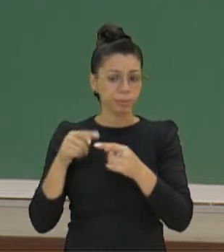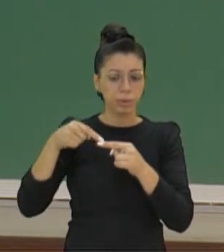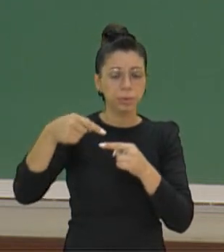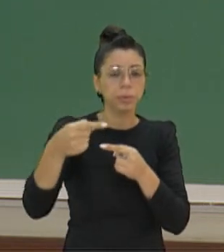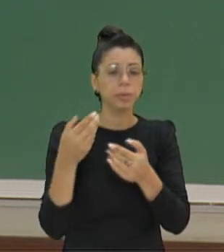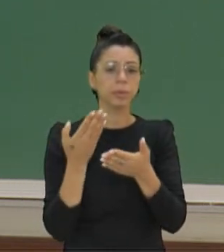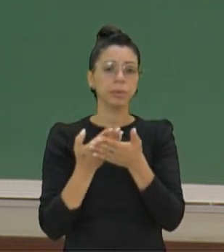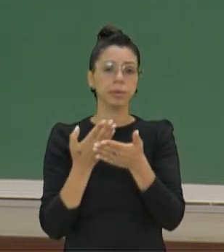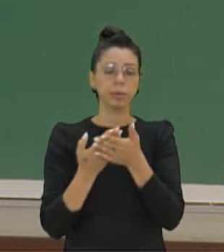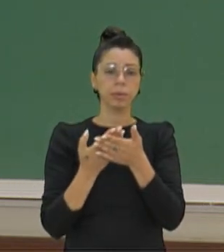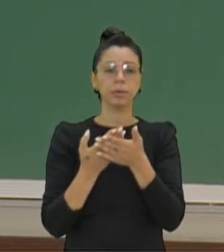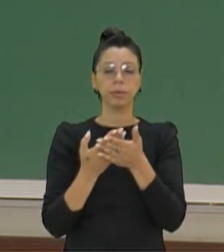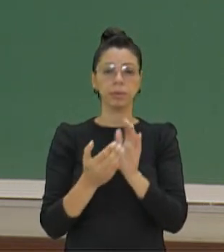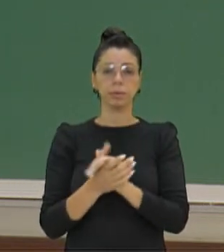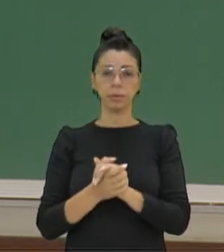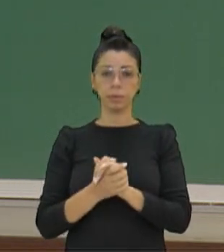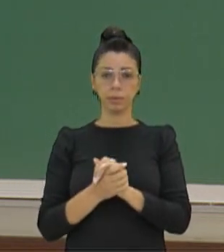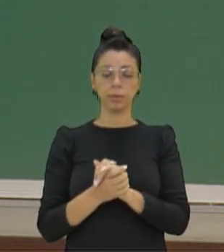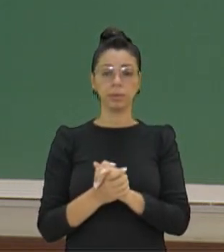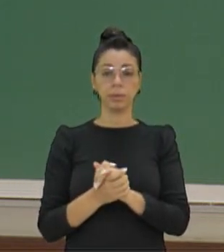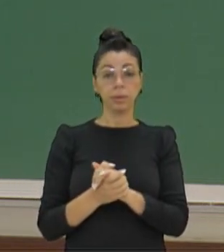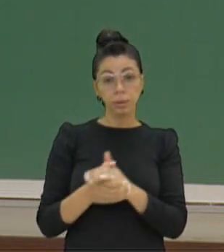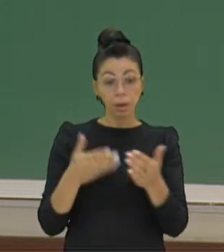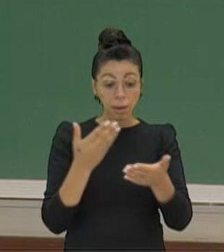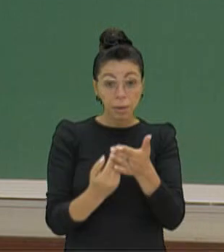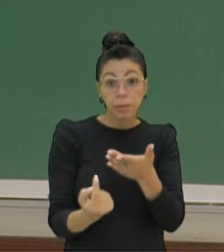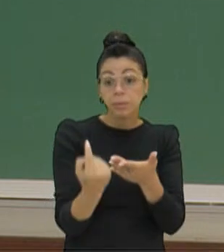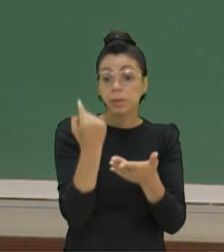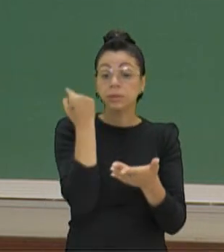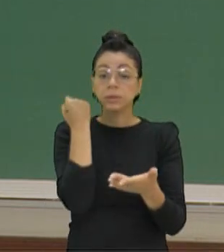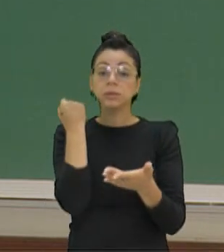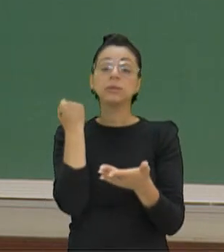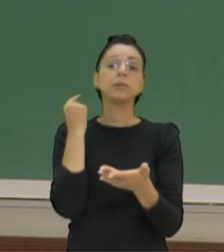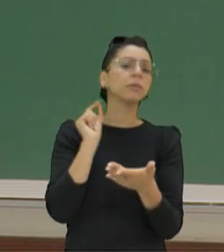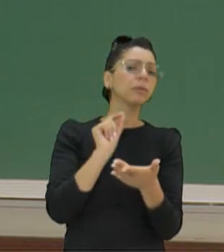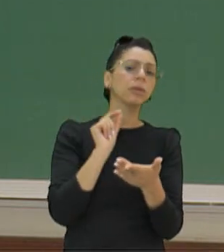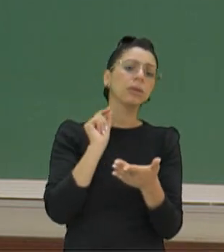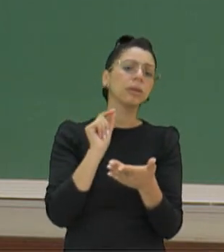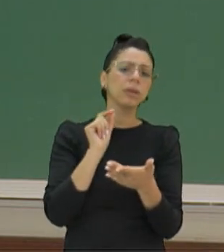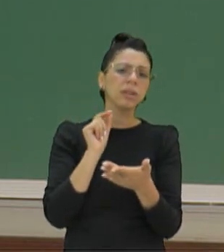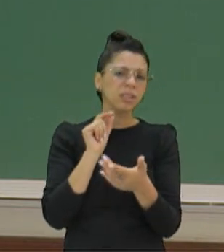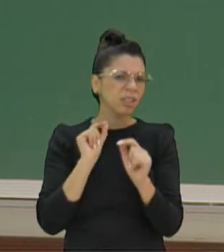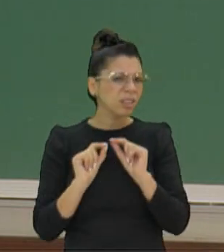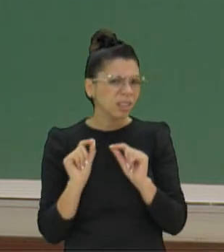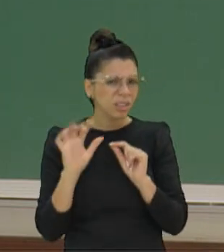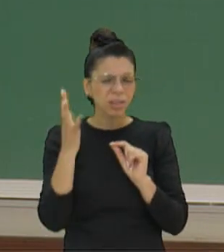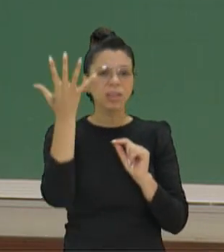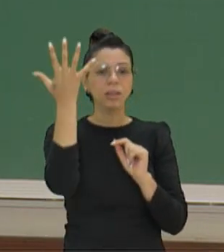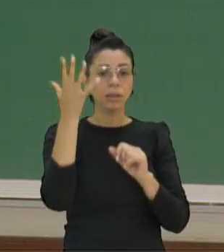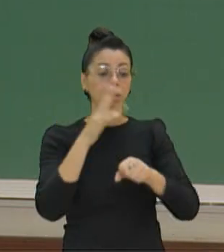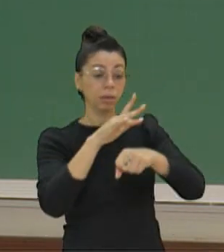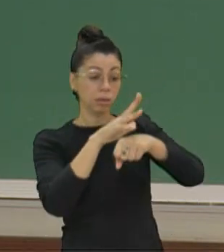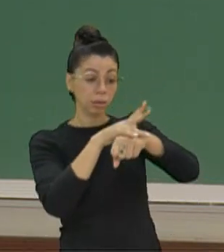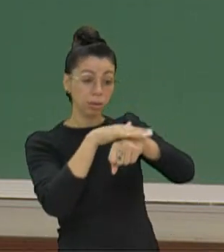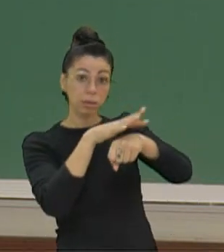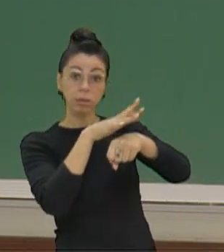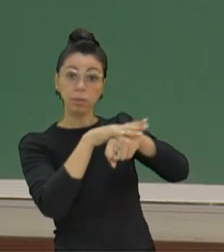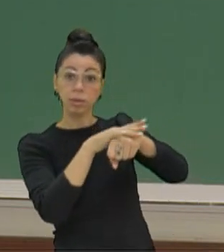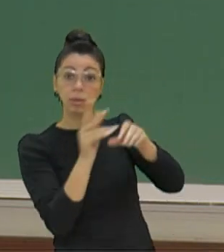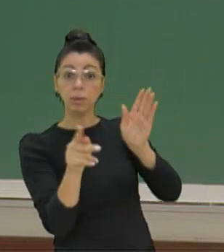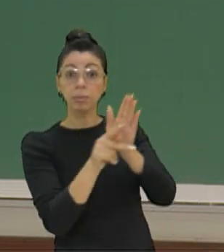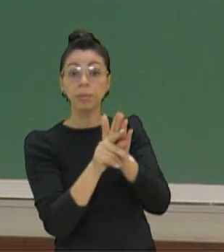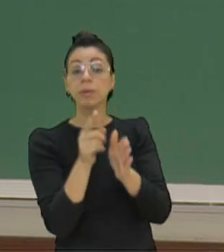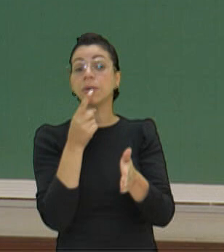aulas lá para trás, aulas de nutrição. Você está lembrado o que a anemia provoca? Ela é uma doença do